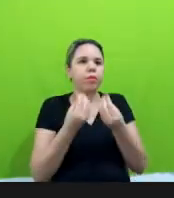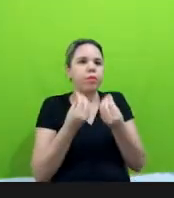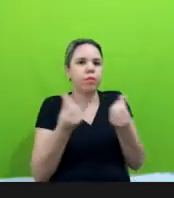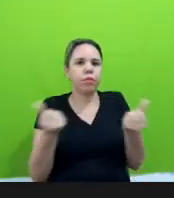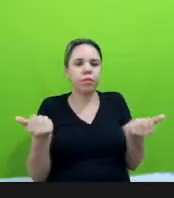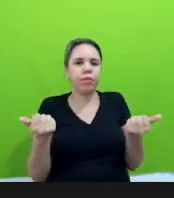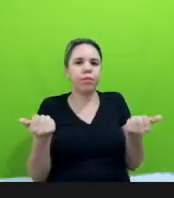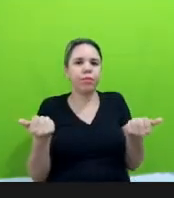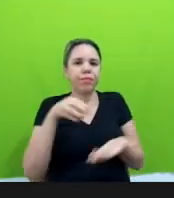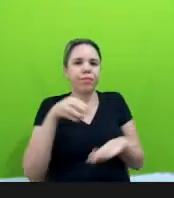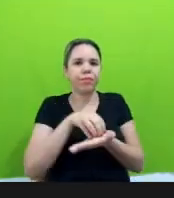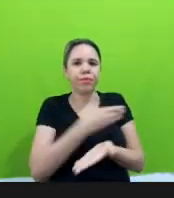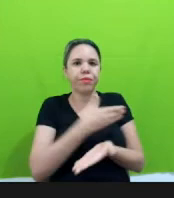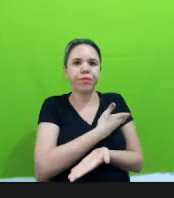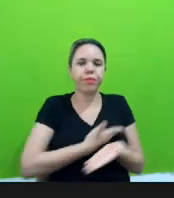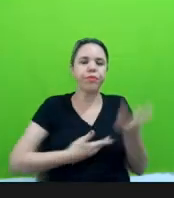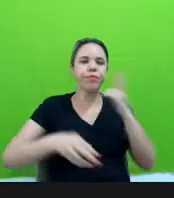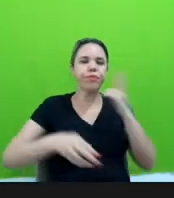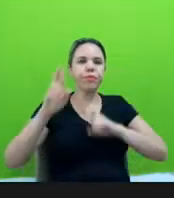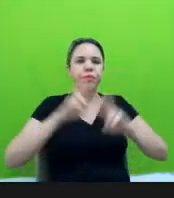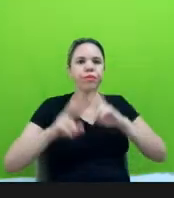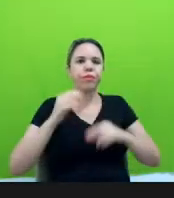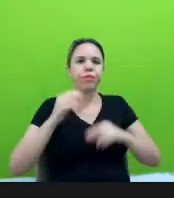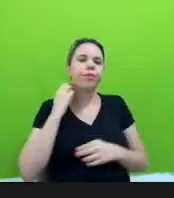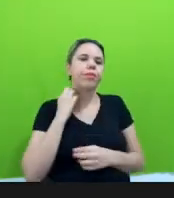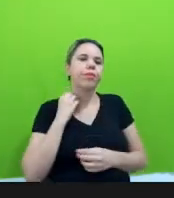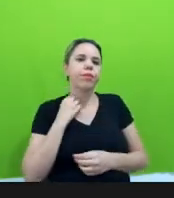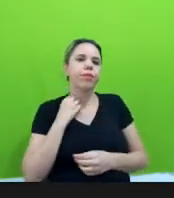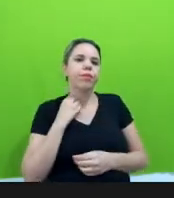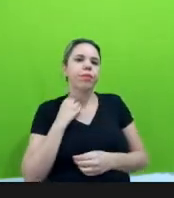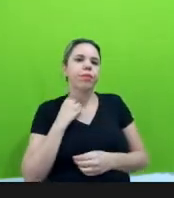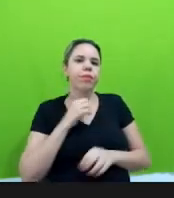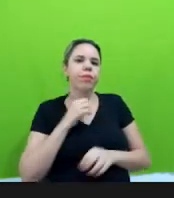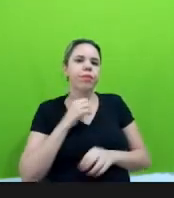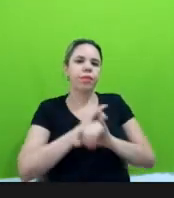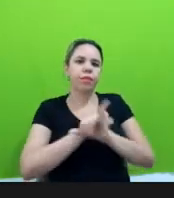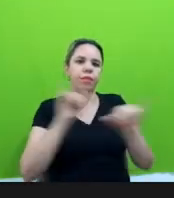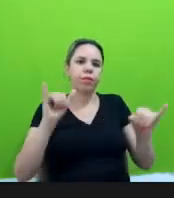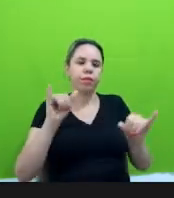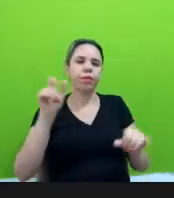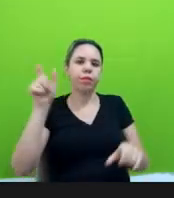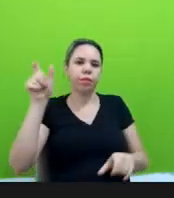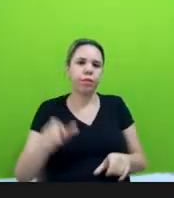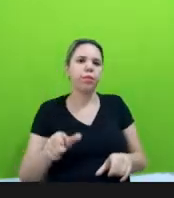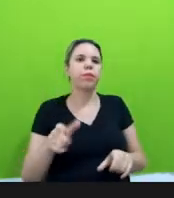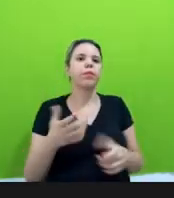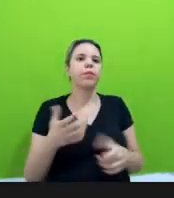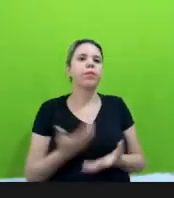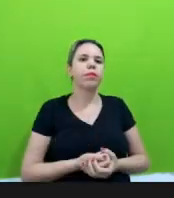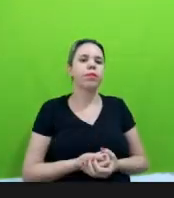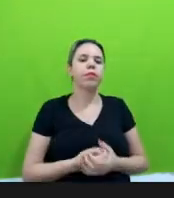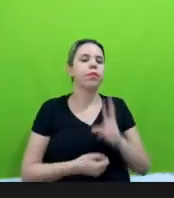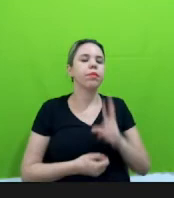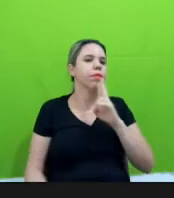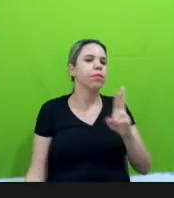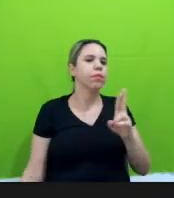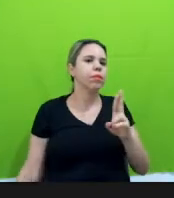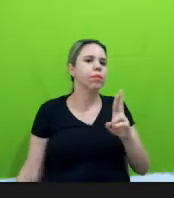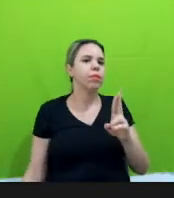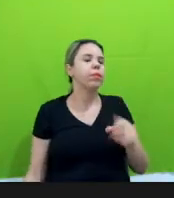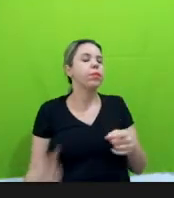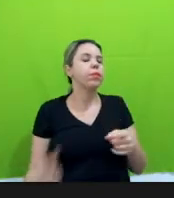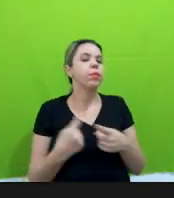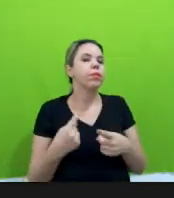público analise, né, e informe para o cidadão no lugar da resposta os motivos pelos quais